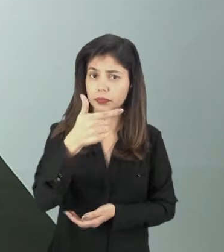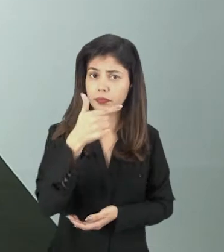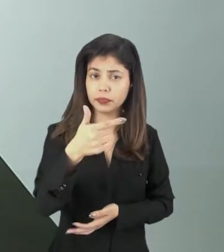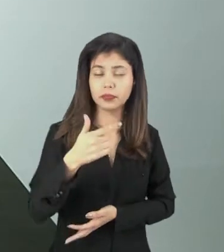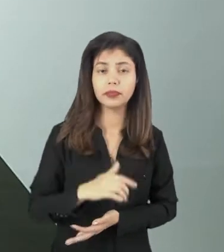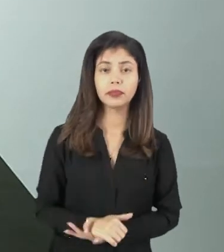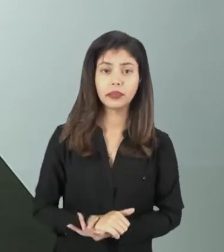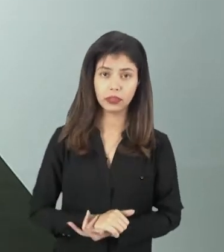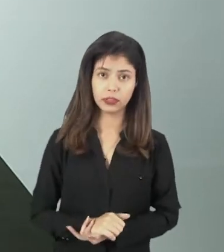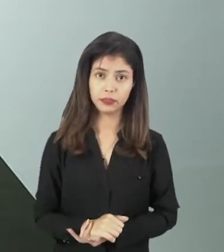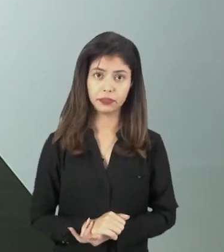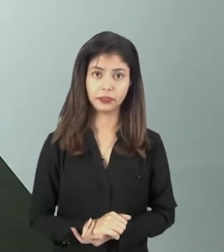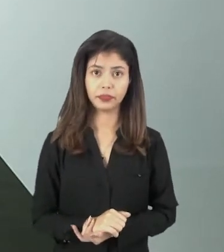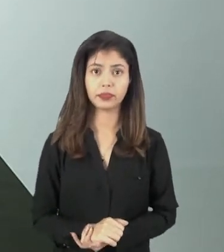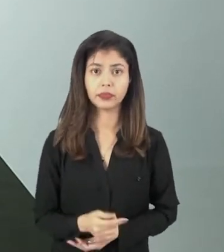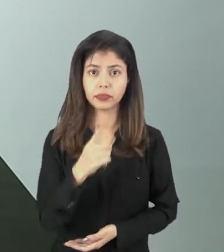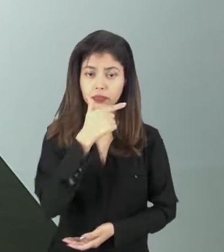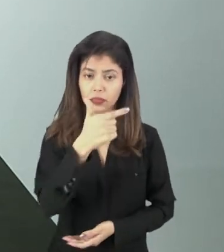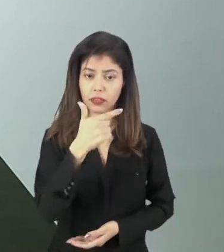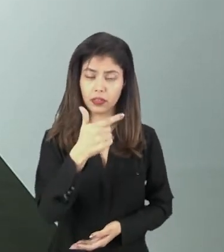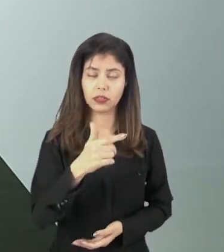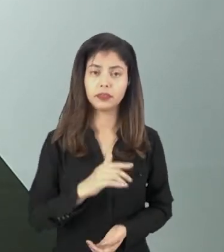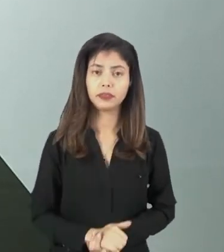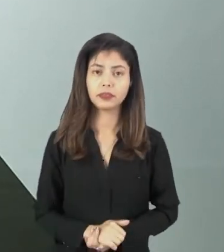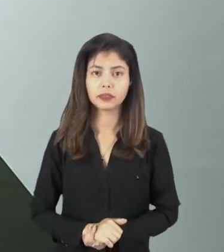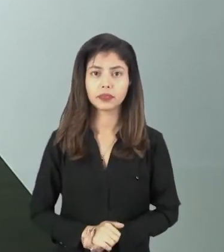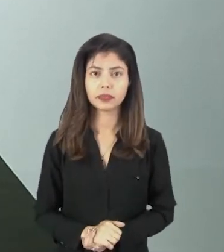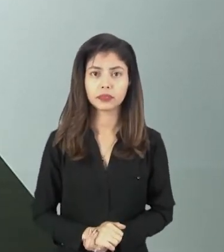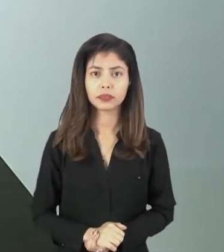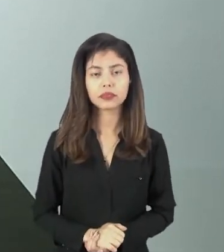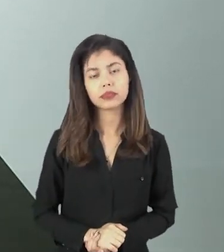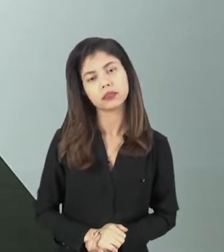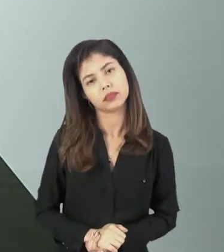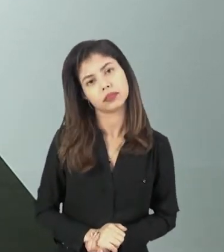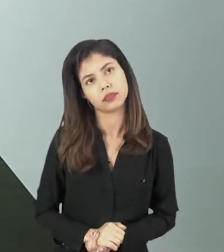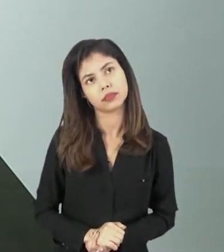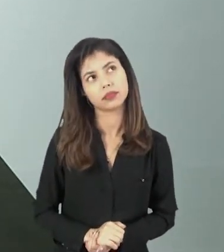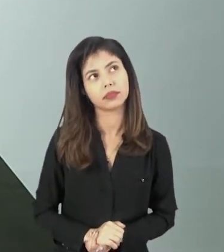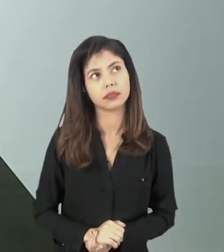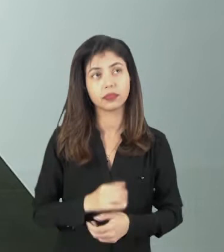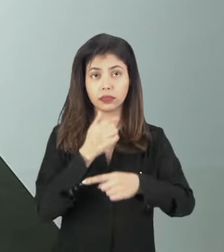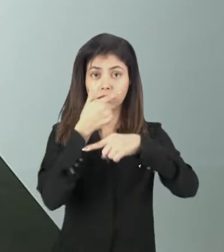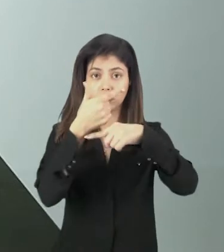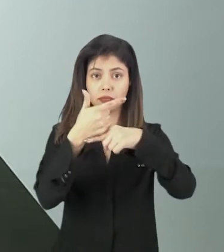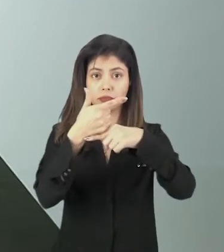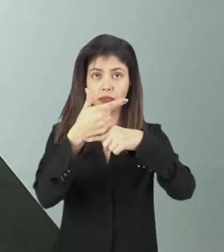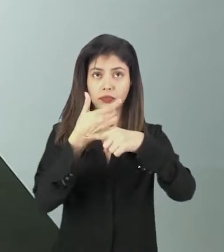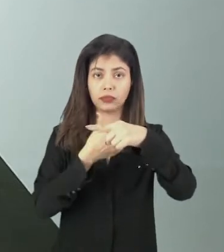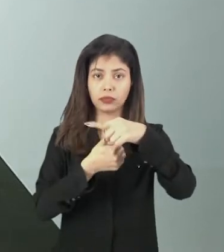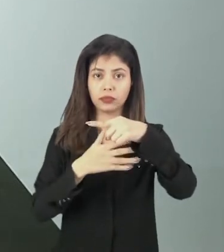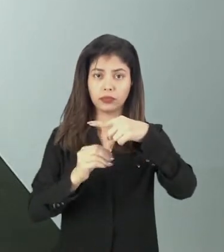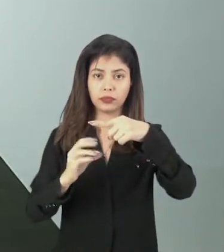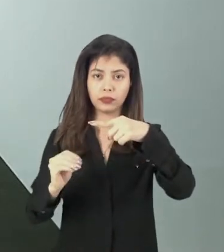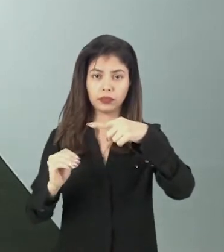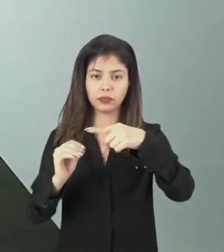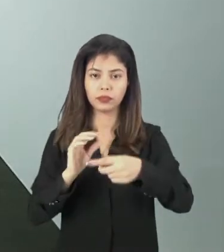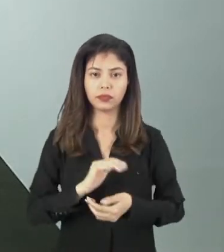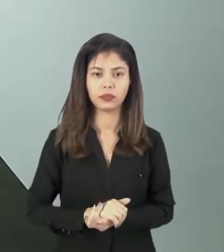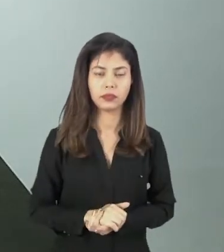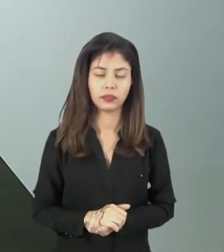dois né eu vou ter dois sobre sem